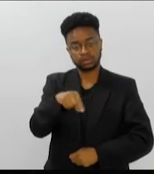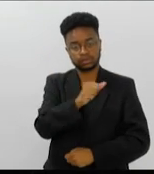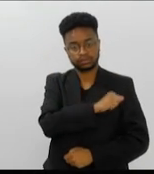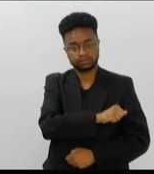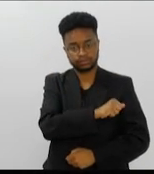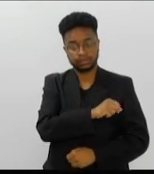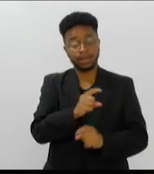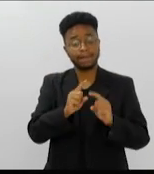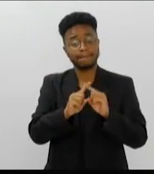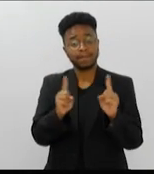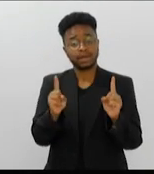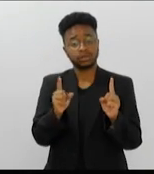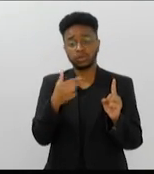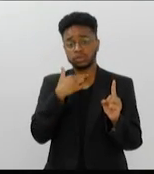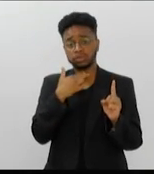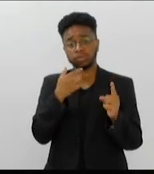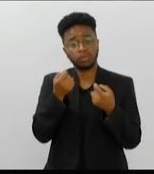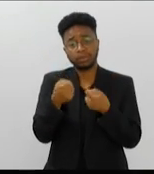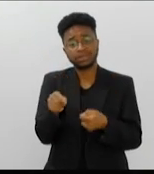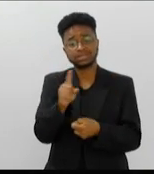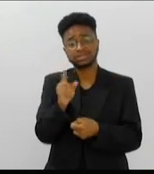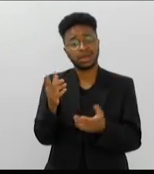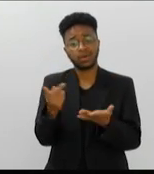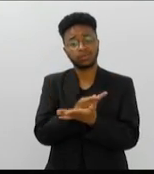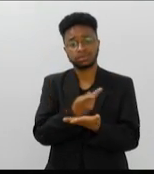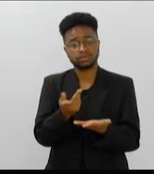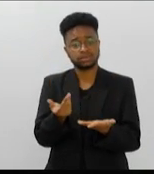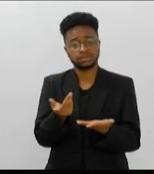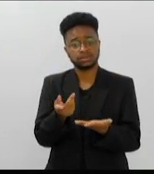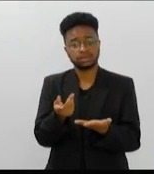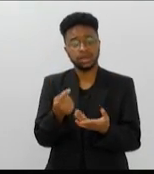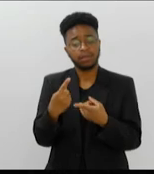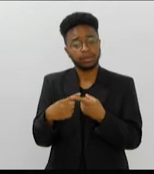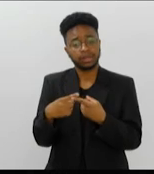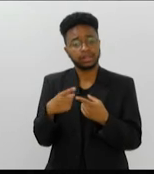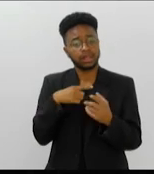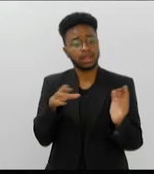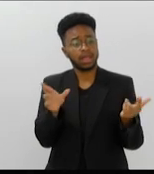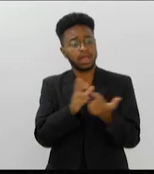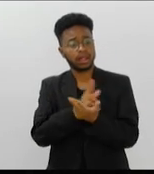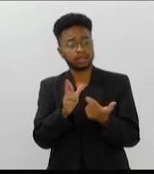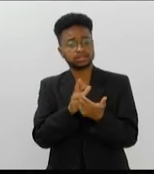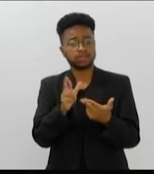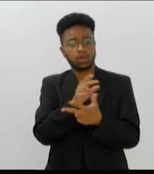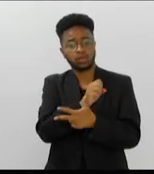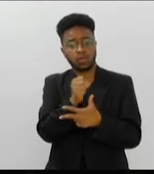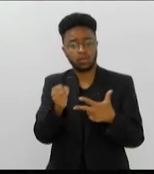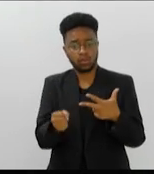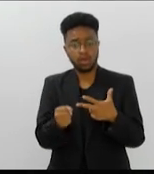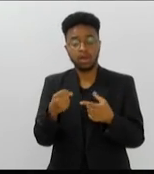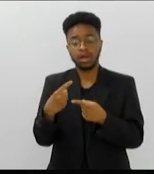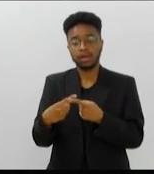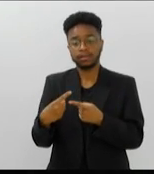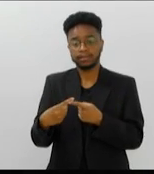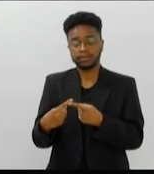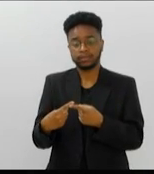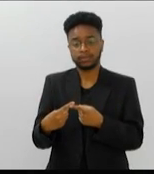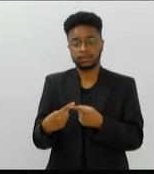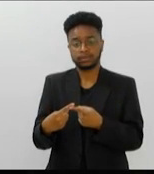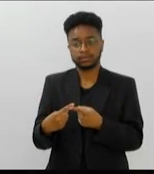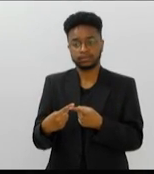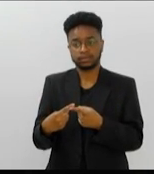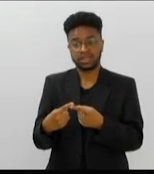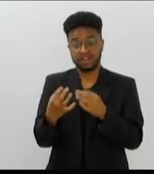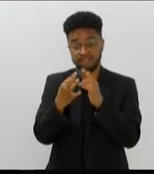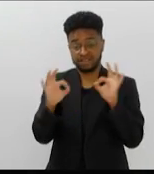Mas isso não deveria ocorrer nas relações entre os poderes. Porque a frase